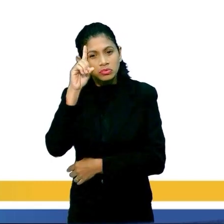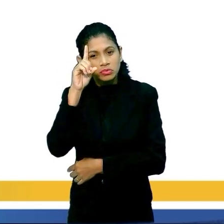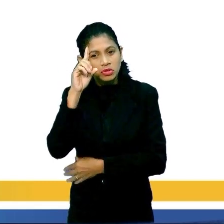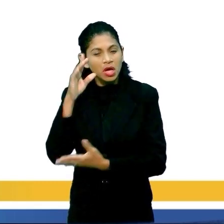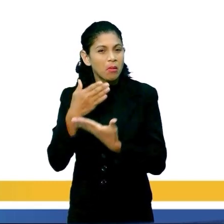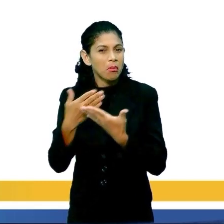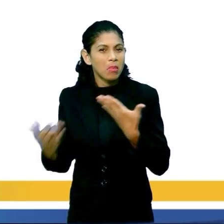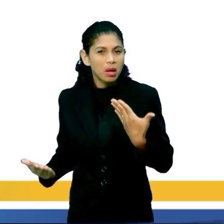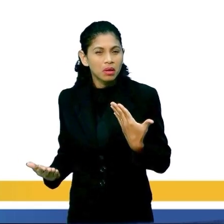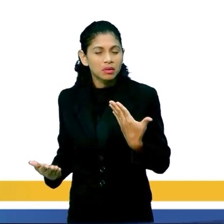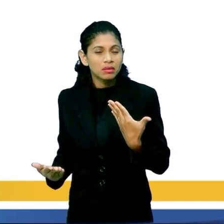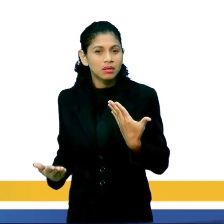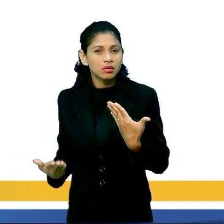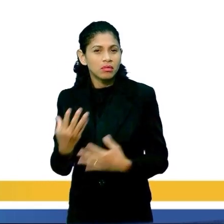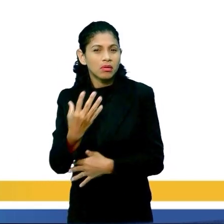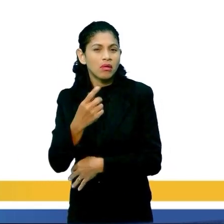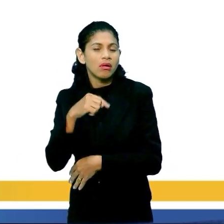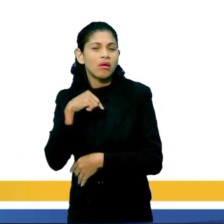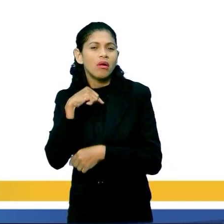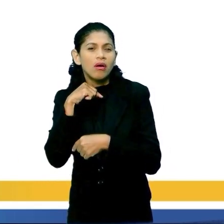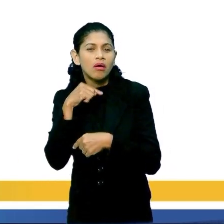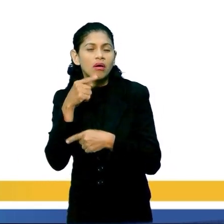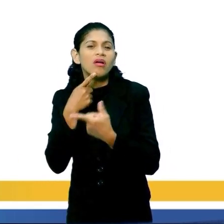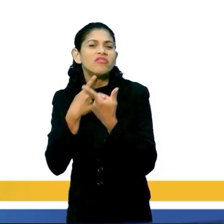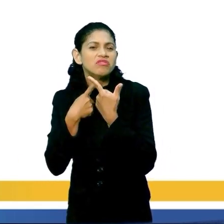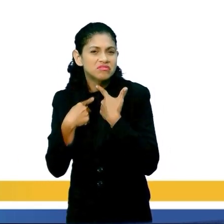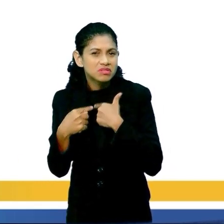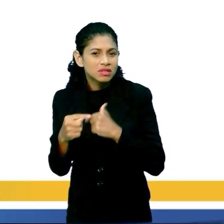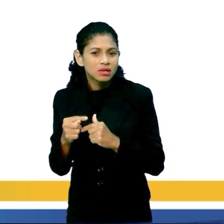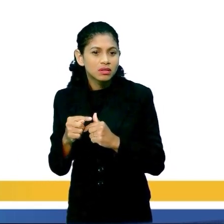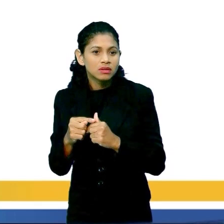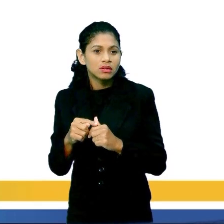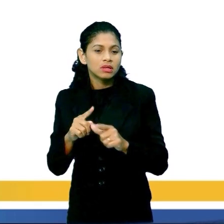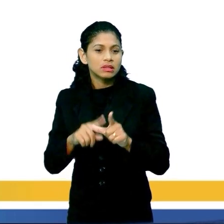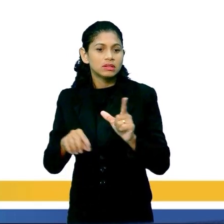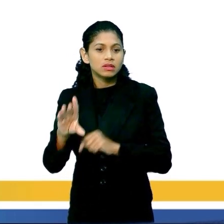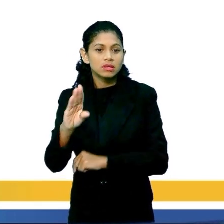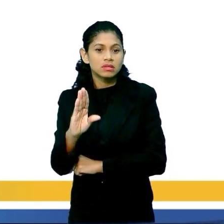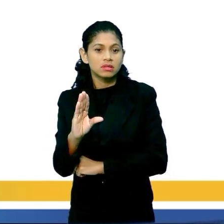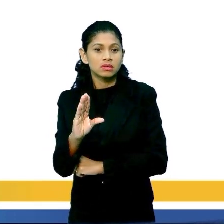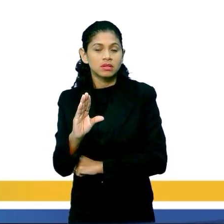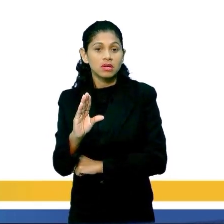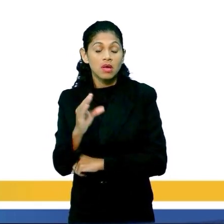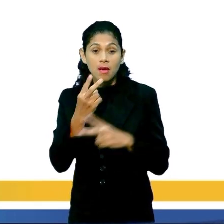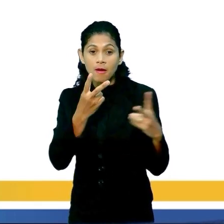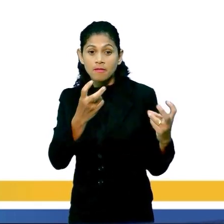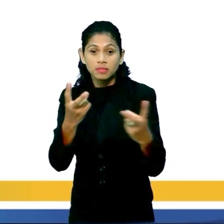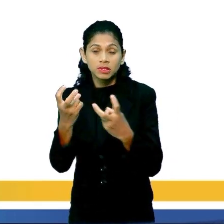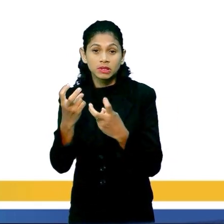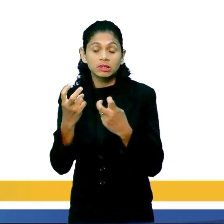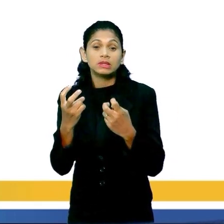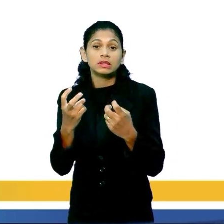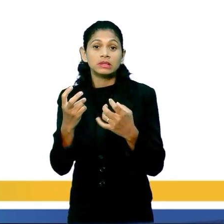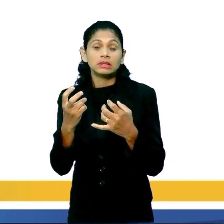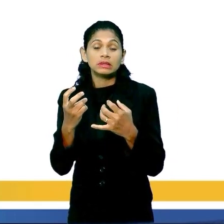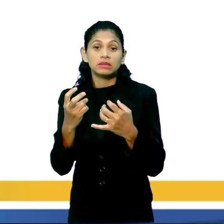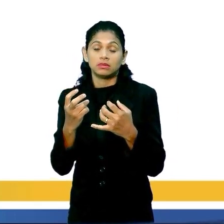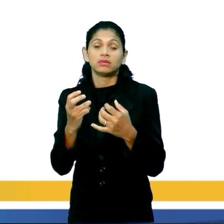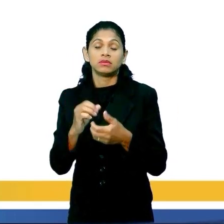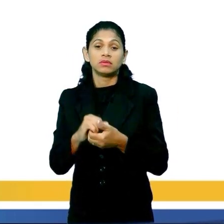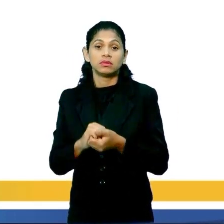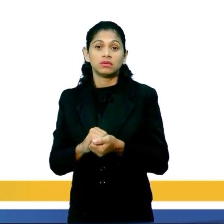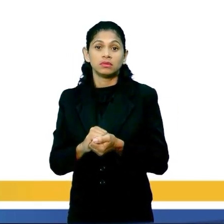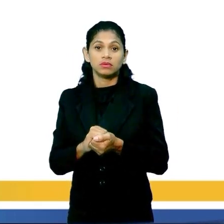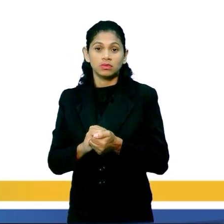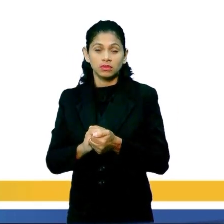rede que é que vocês acham né parece a nossa resposta correta né porque realmente ele estava dependente